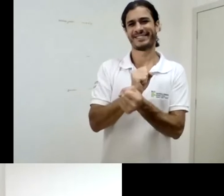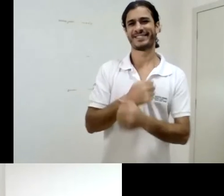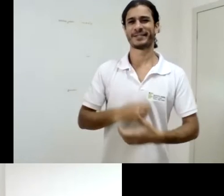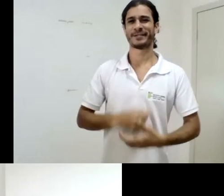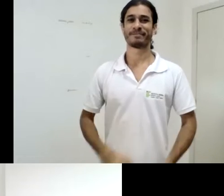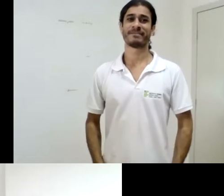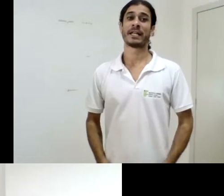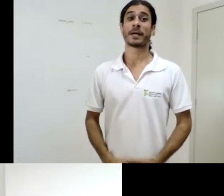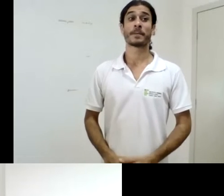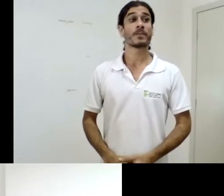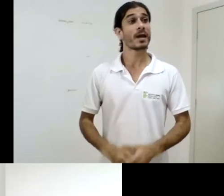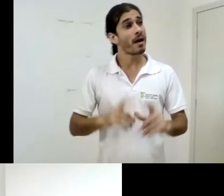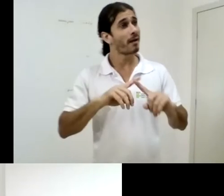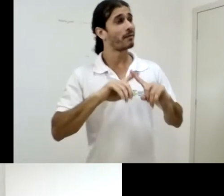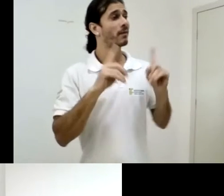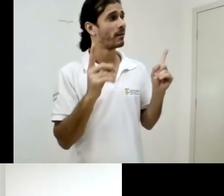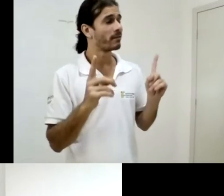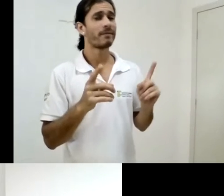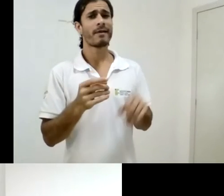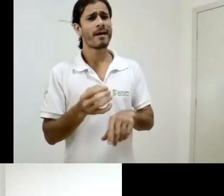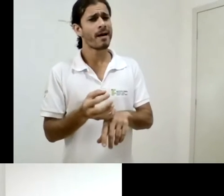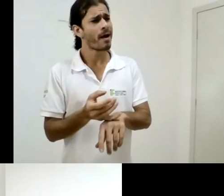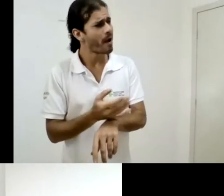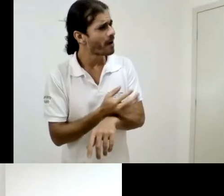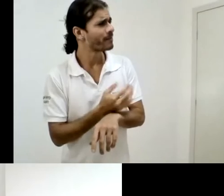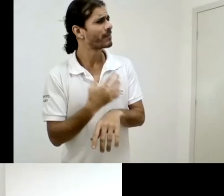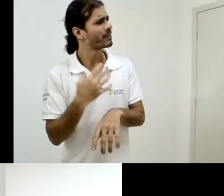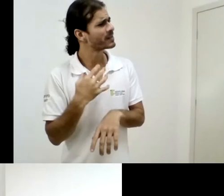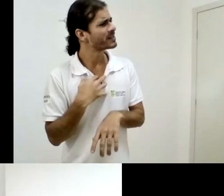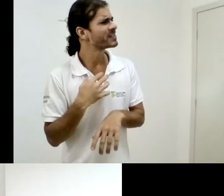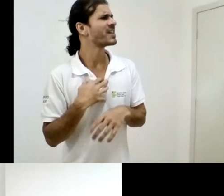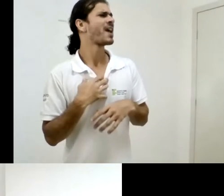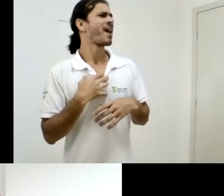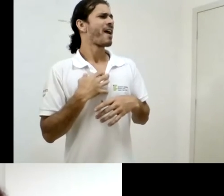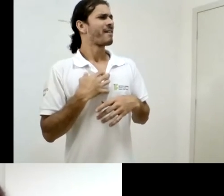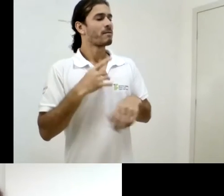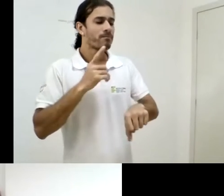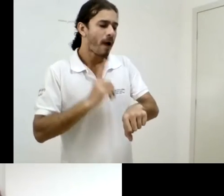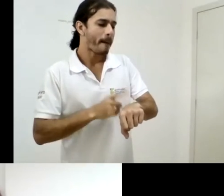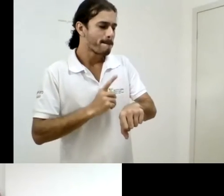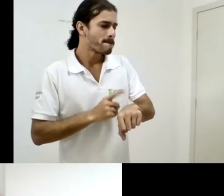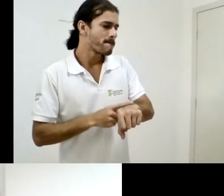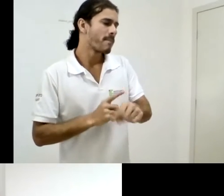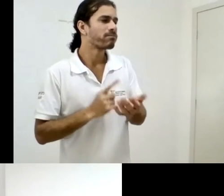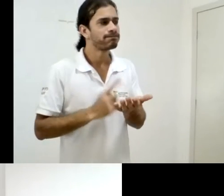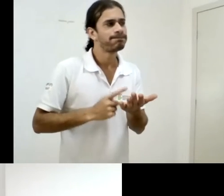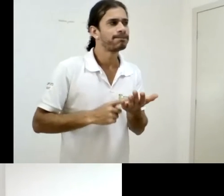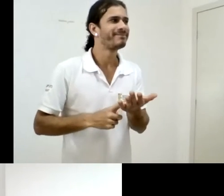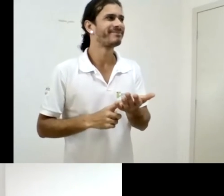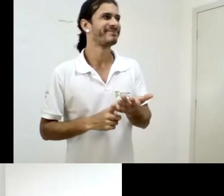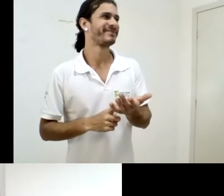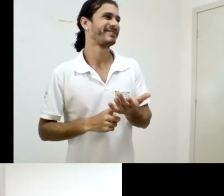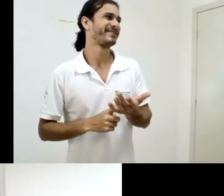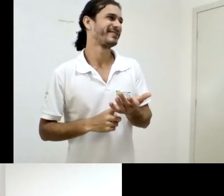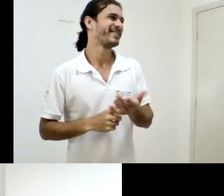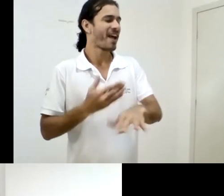flexível, assim, né? O compromisso de todo dia ali no horário, né? Pelo menos. Agora isso pode ter mais